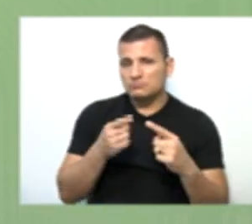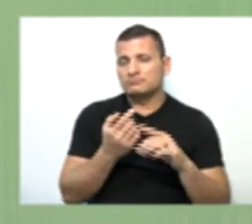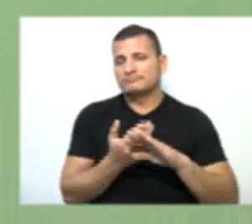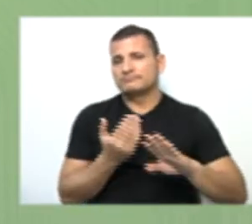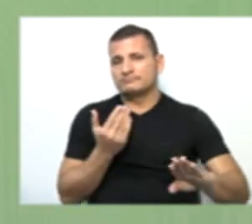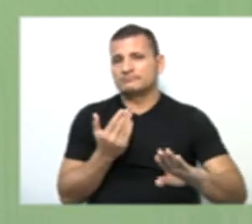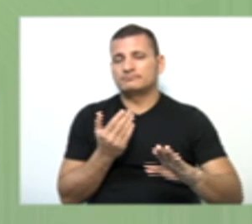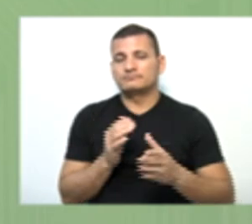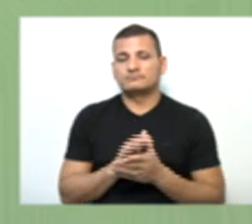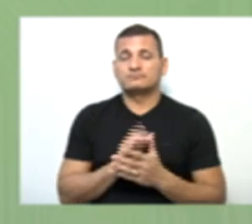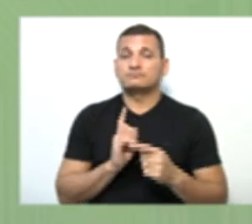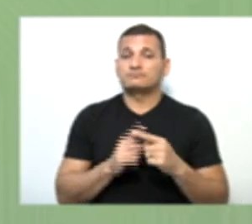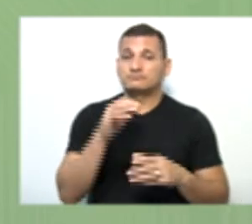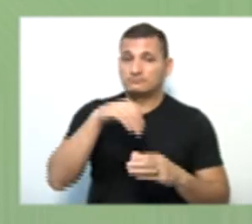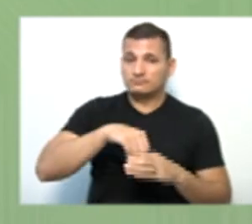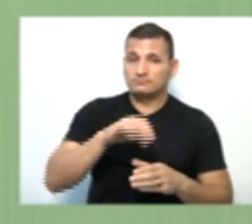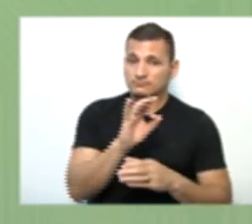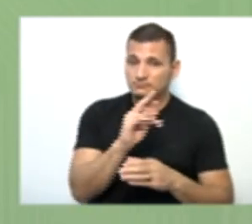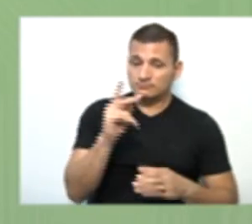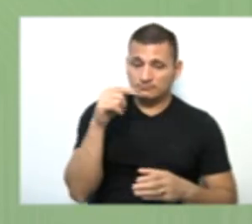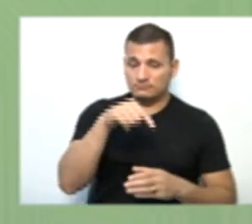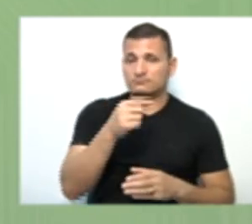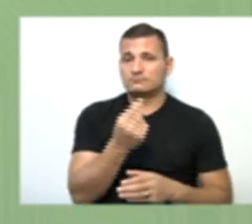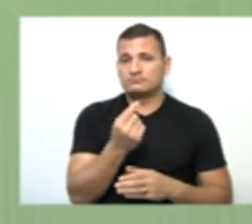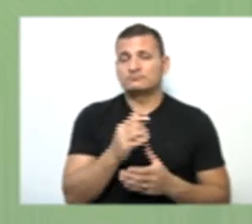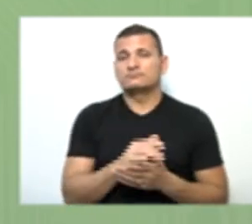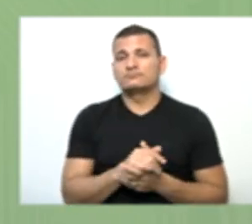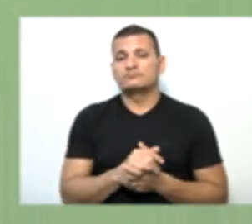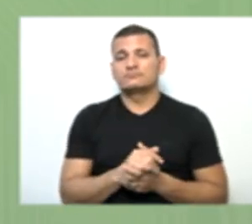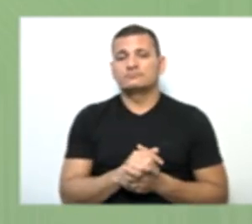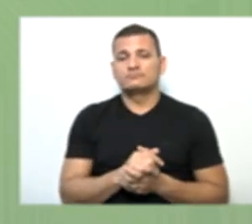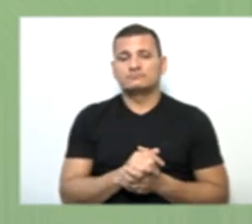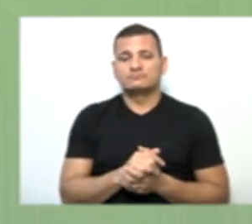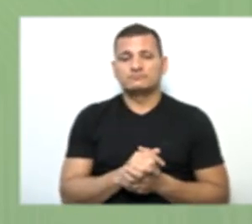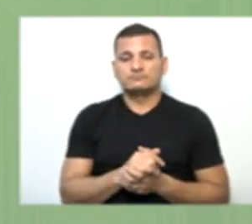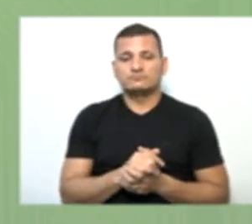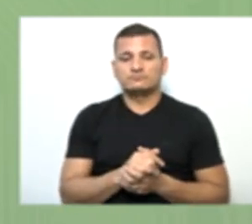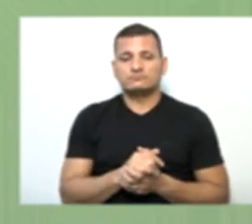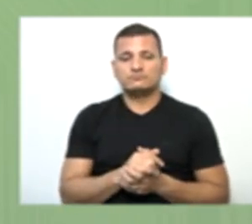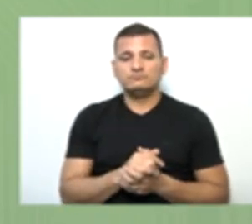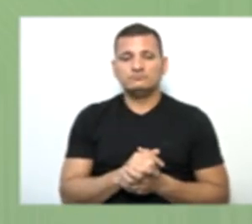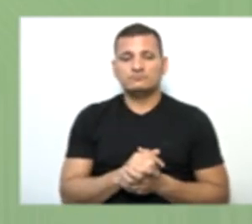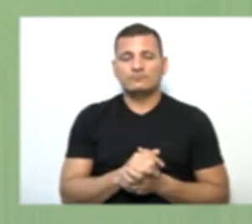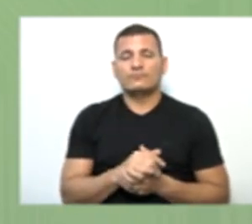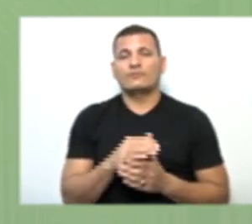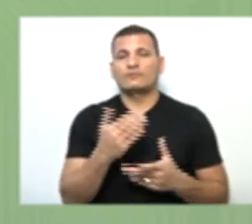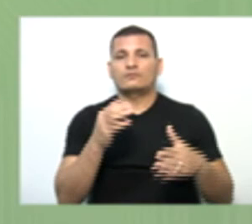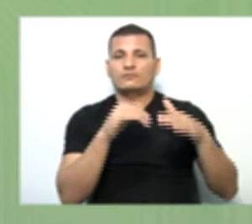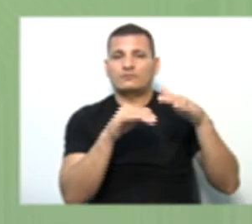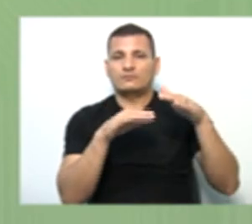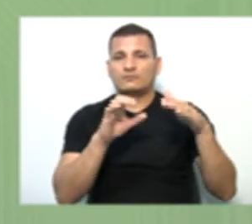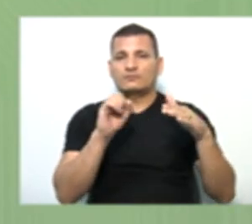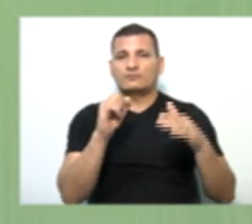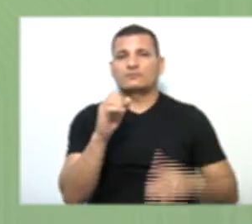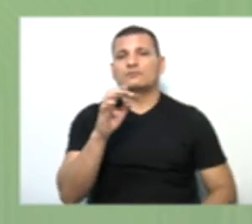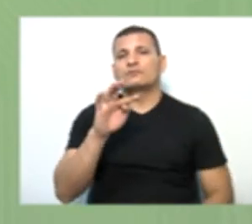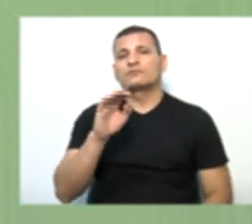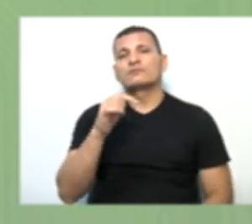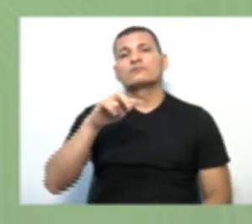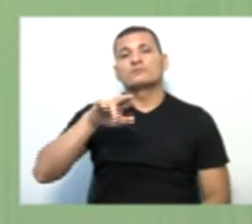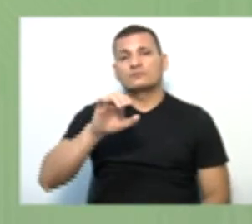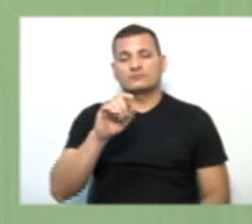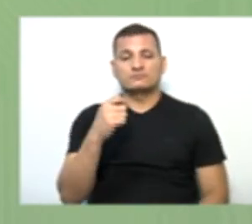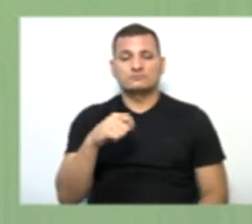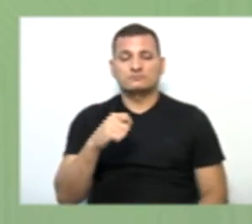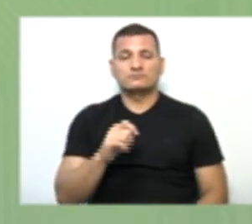da cooperativa não consiga separá-los. Vejamos. Então, estoque. Então, nós temos que separar